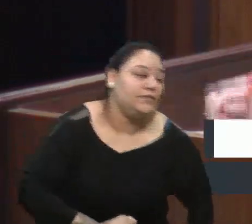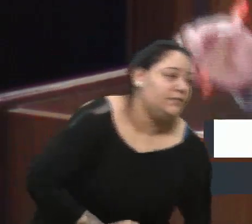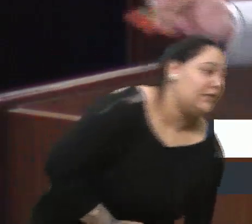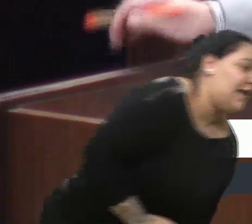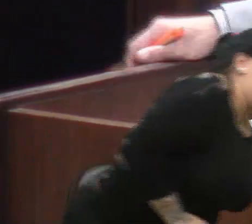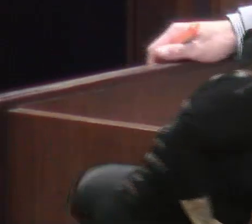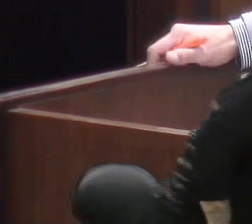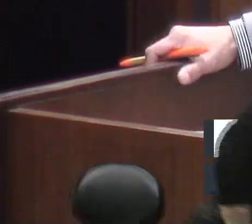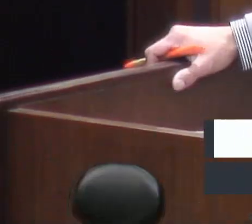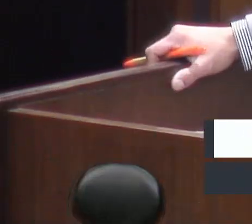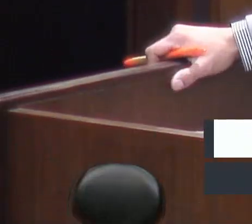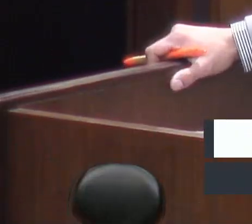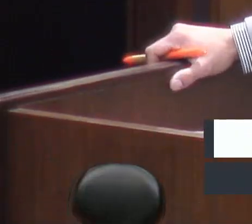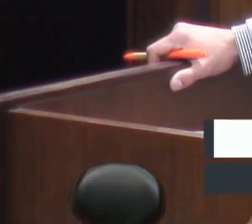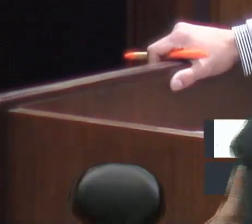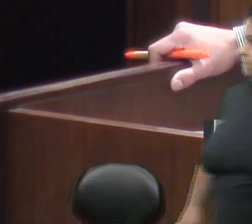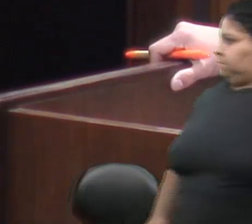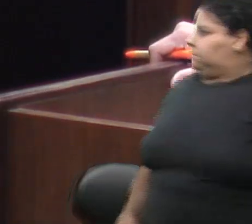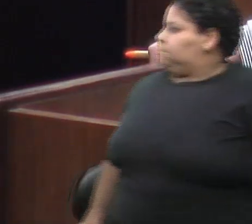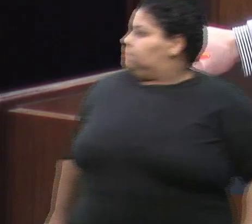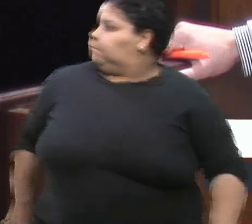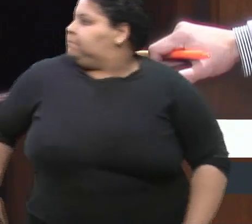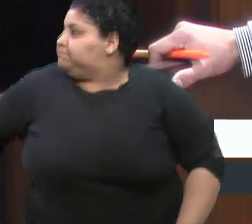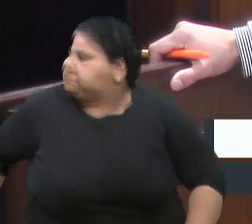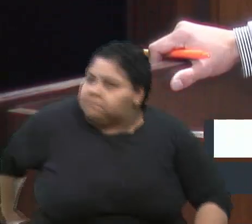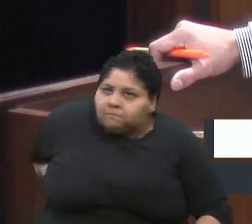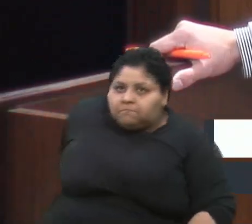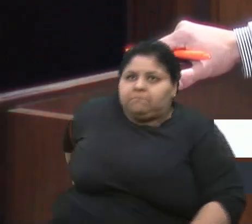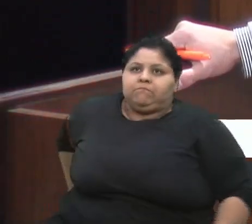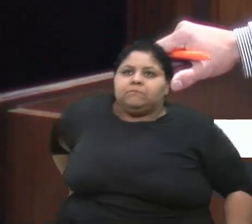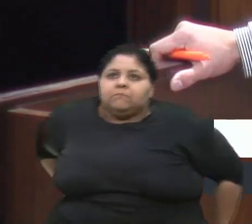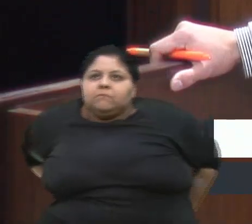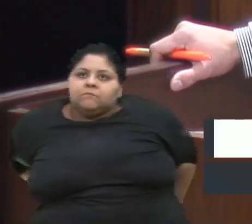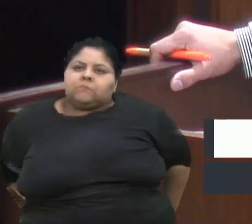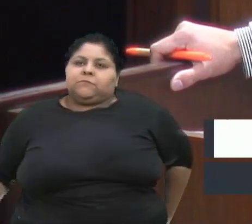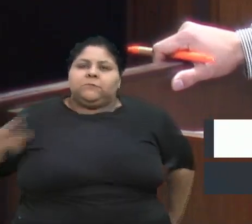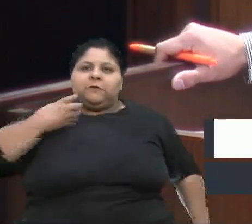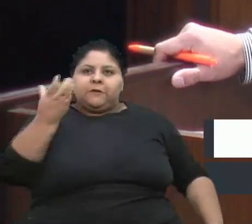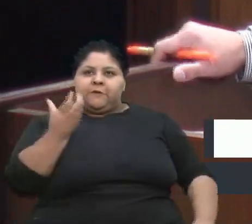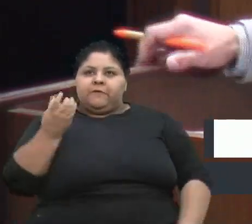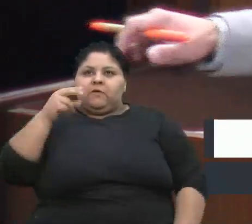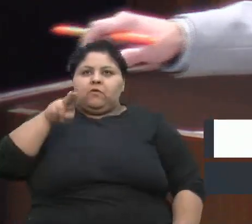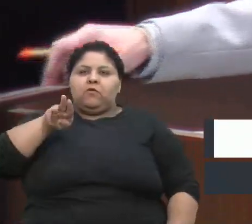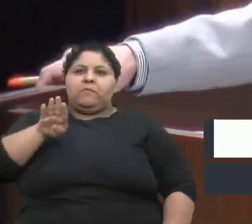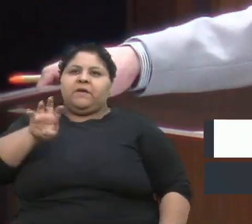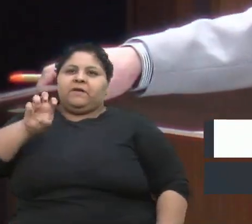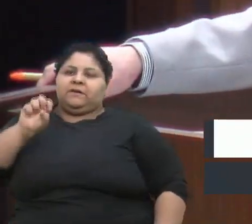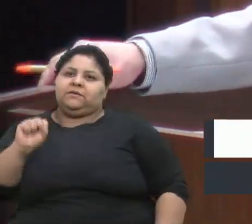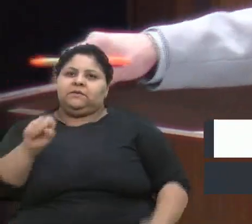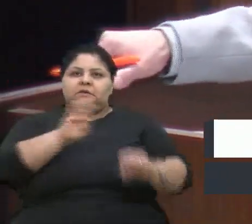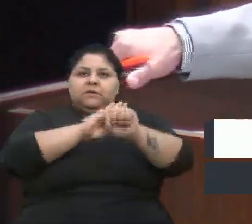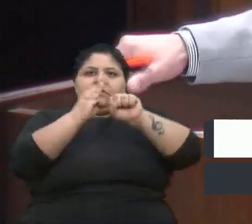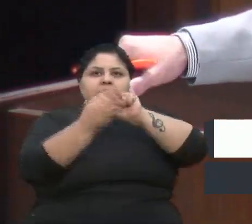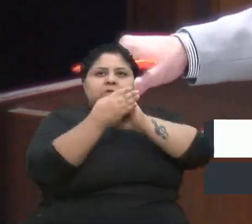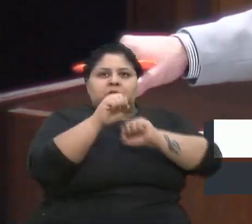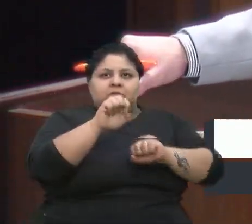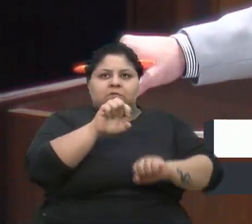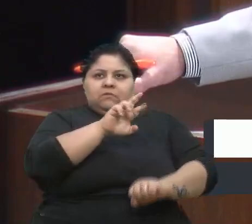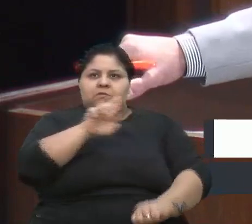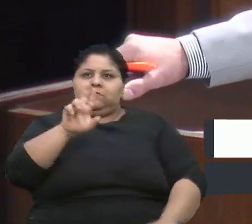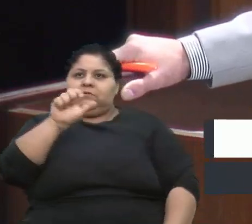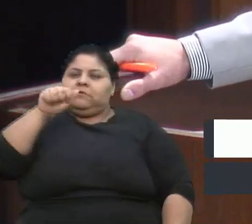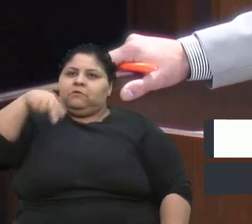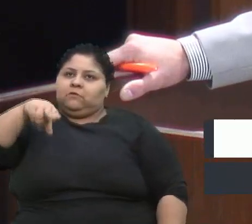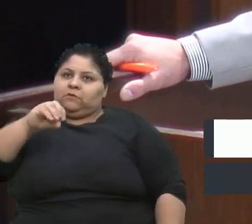eu quero falar sobre a UBS lá do bairro Serrano. Na última semana eu estive aqui cobrando